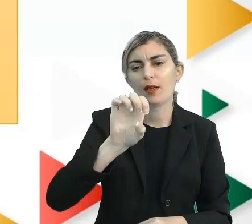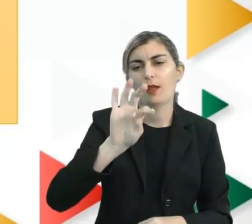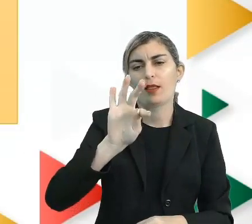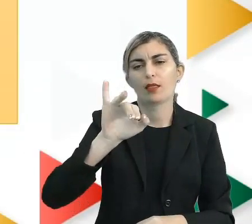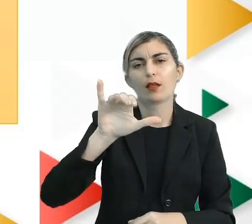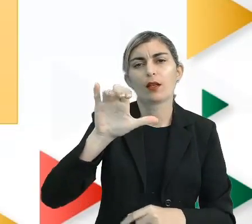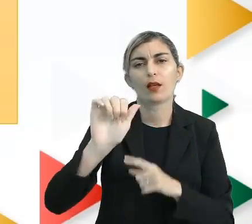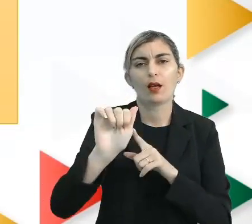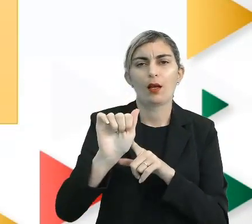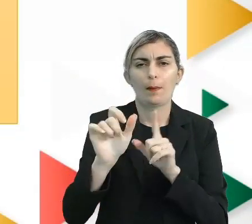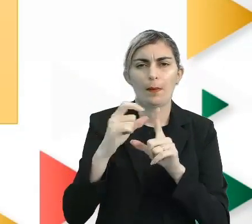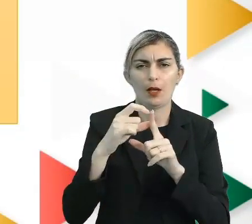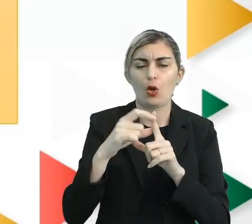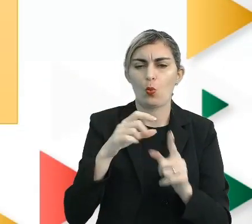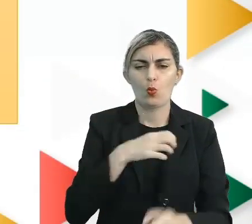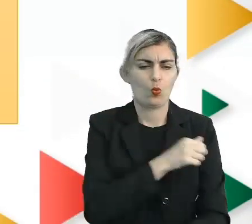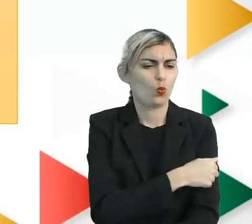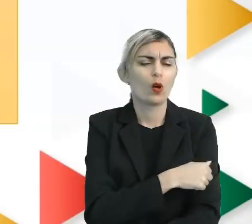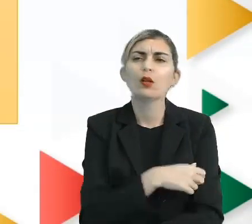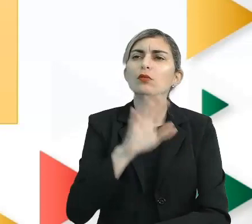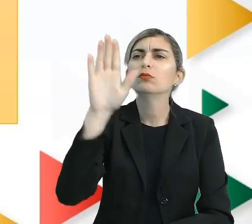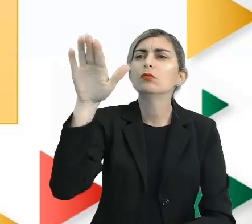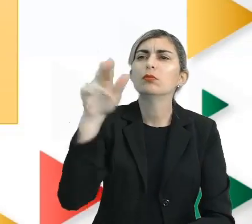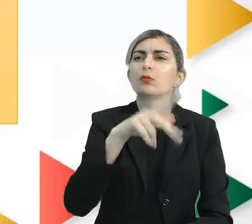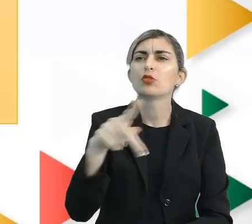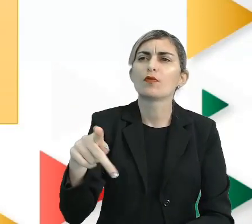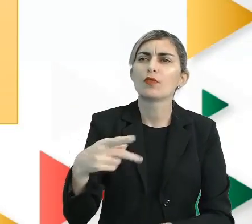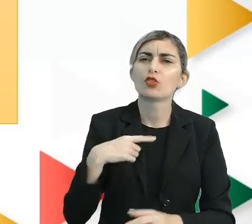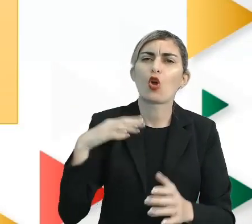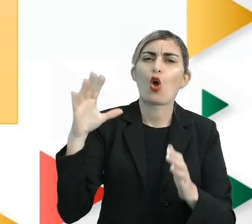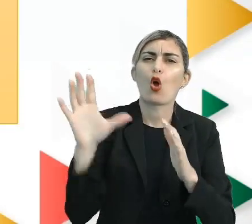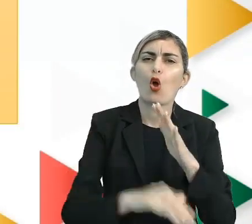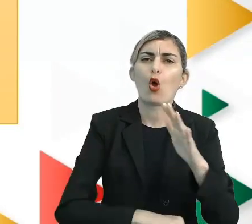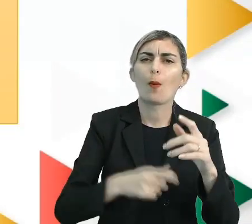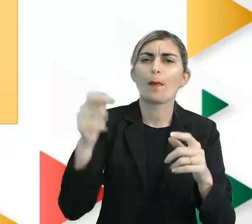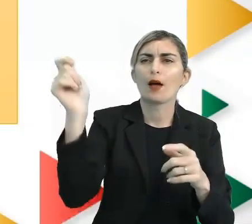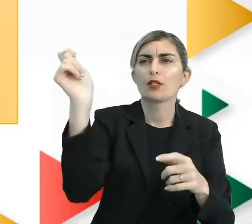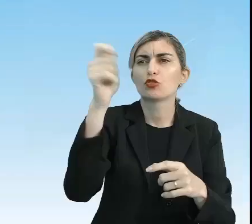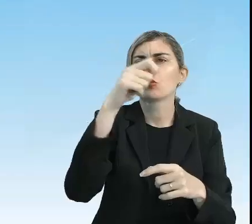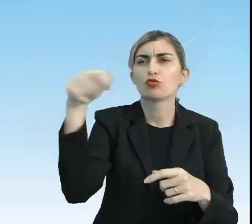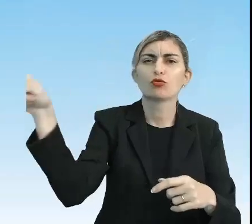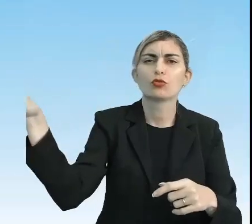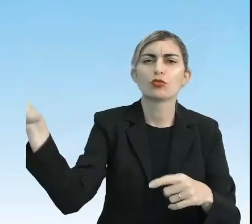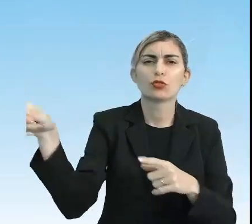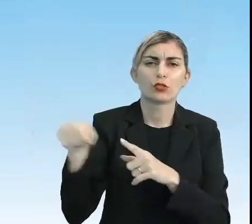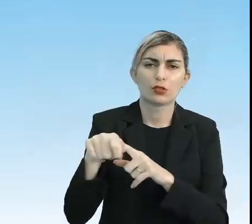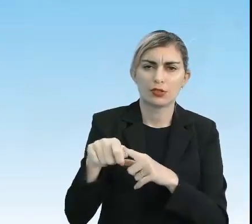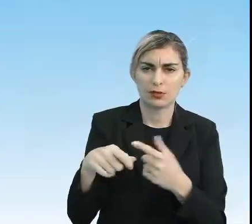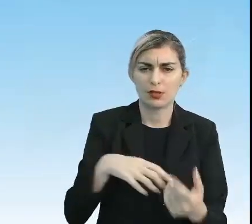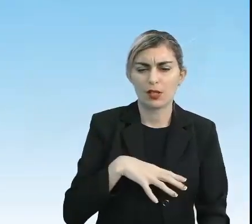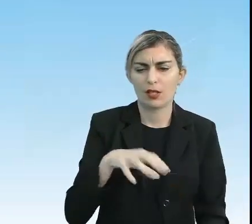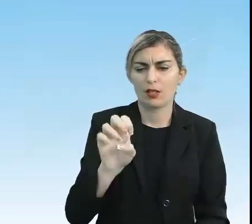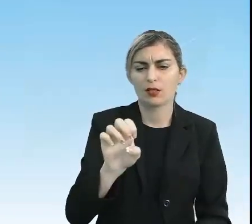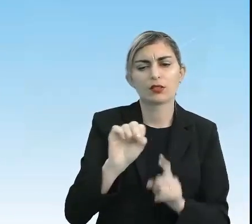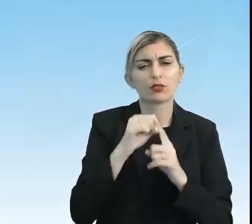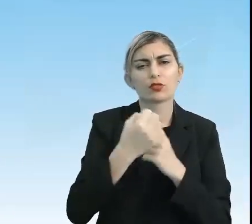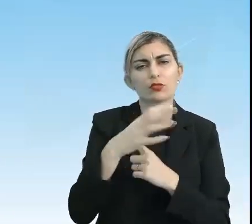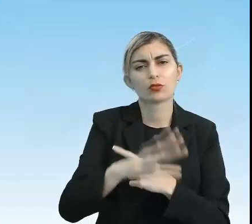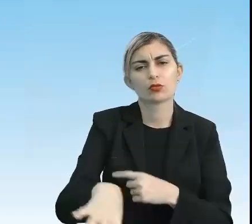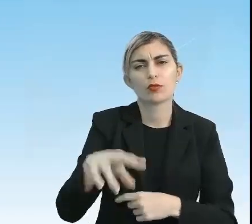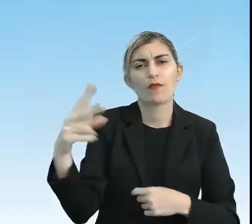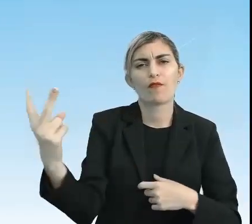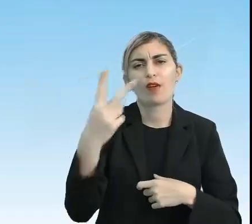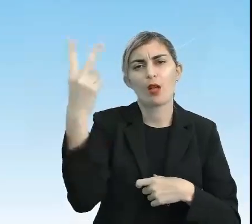ética. Aí o estudante diz: professora, roubaram o giz, certo? Então, aqui essa questão da ética na sociedade, o